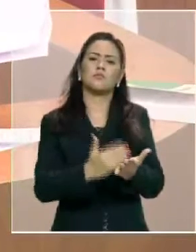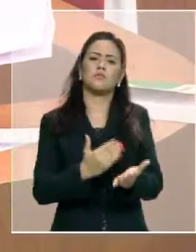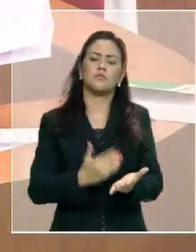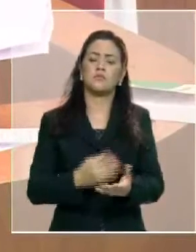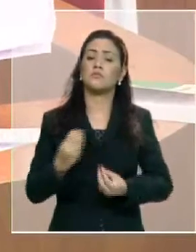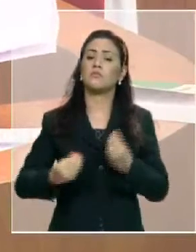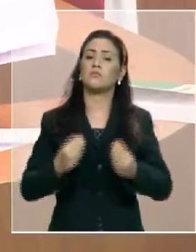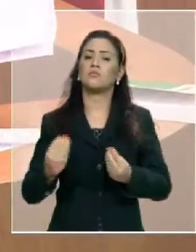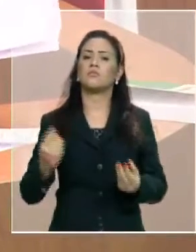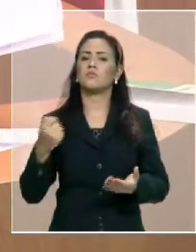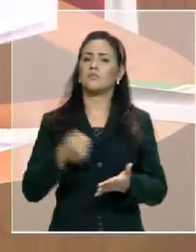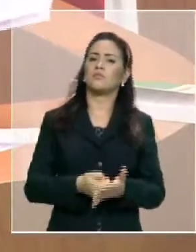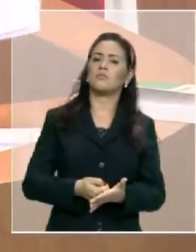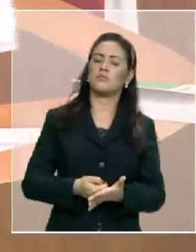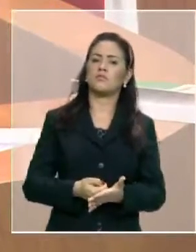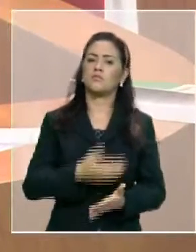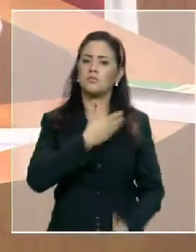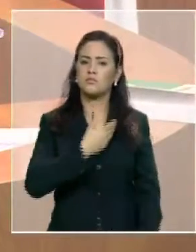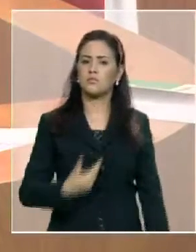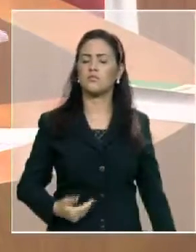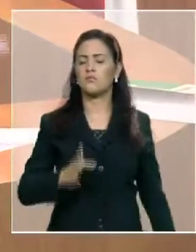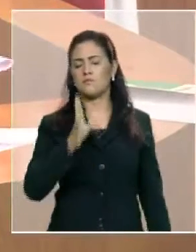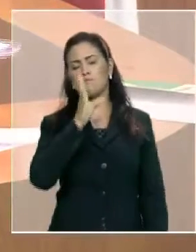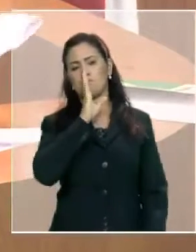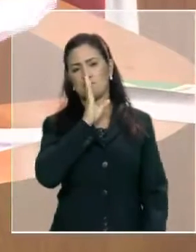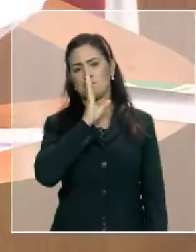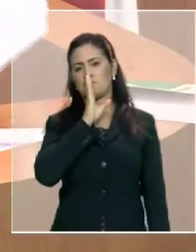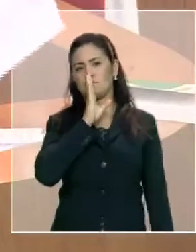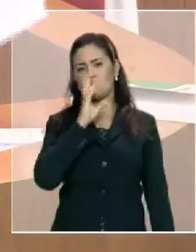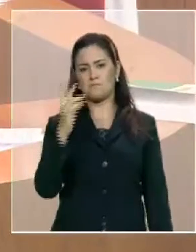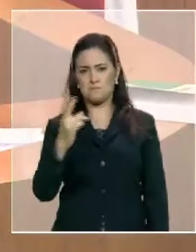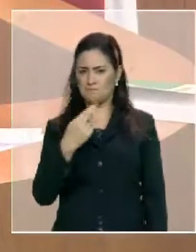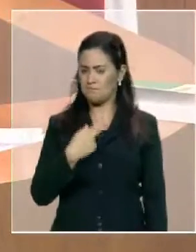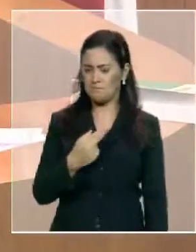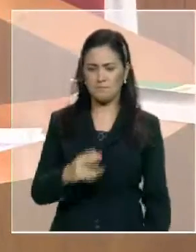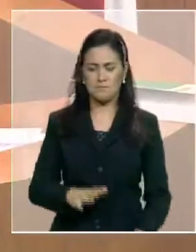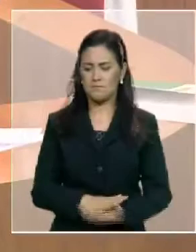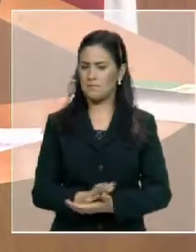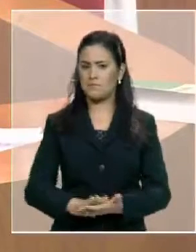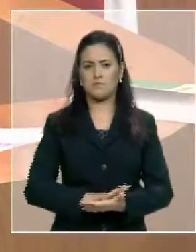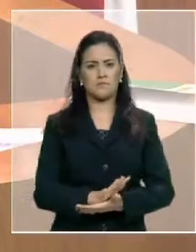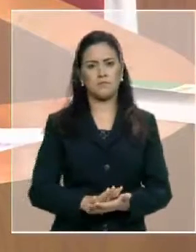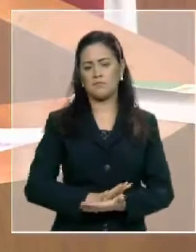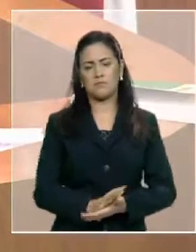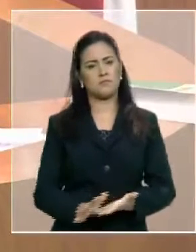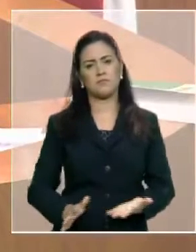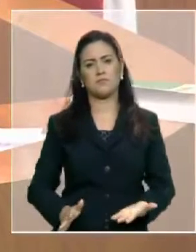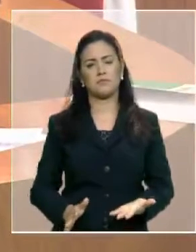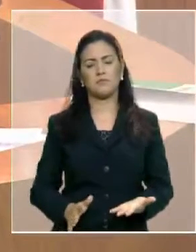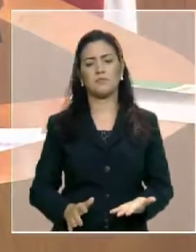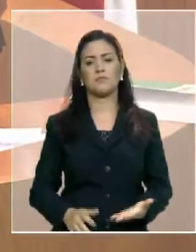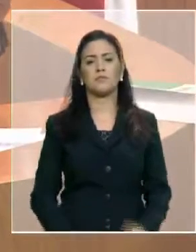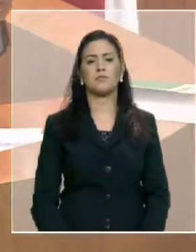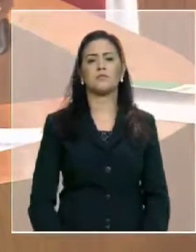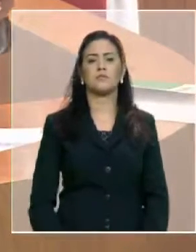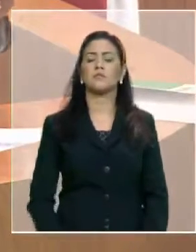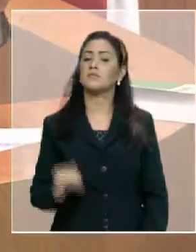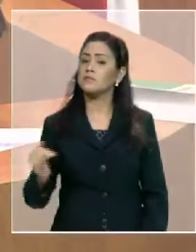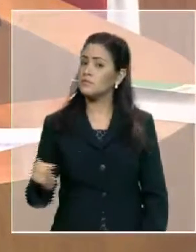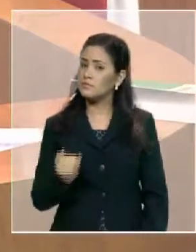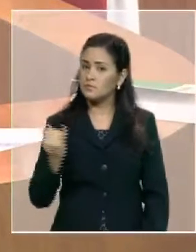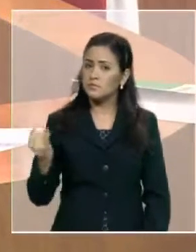emendas. E o governo silenciou, não respondeu. E muito importante nós